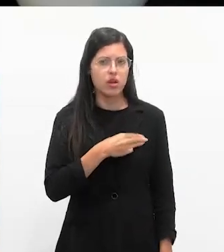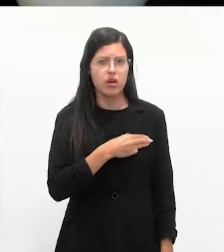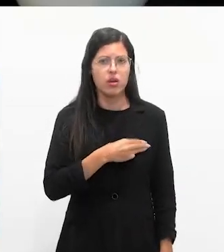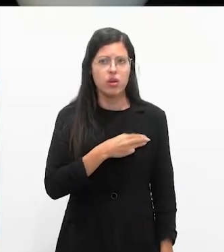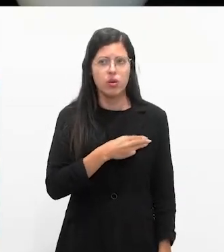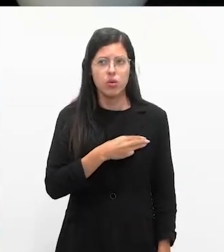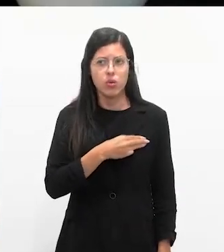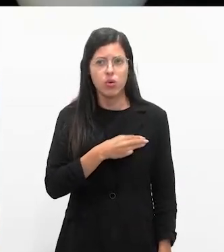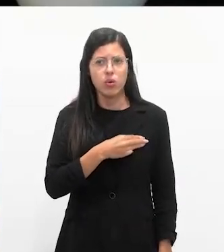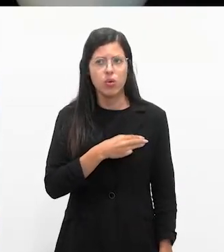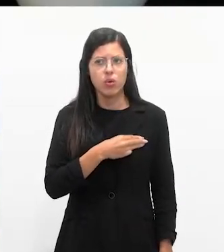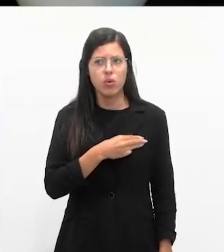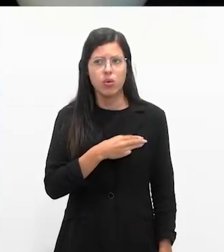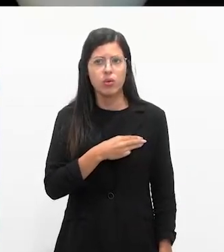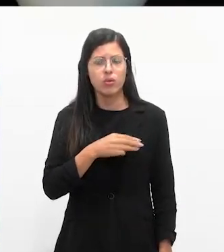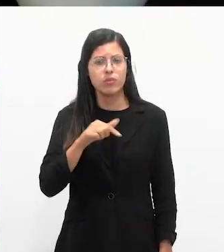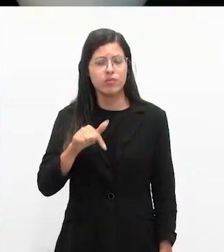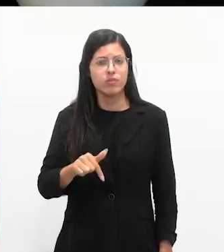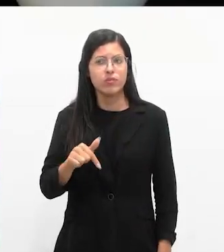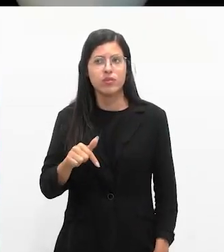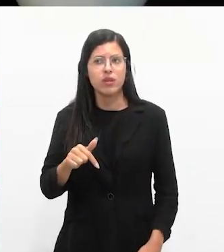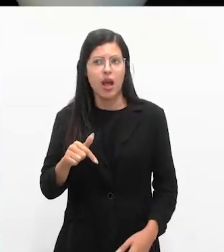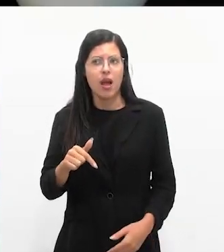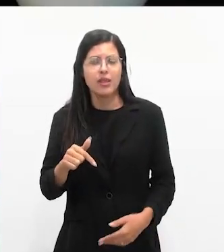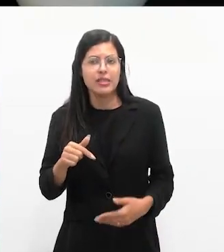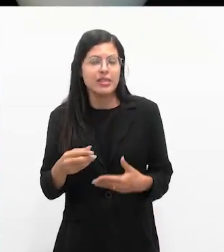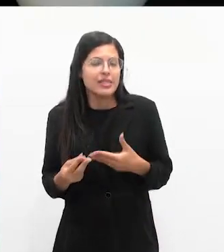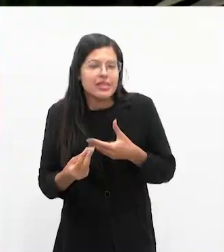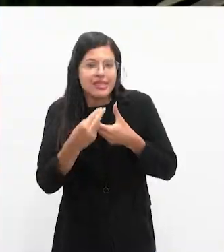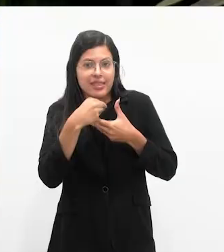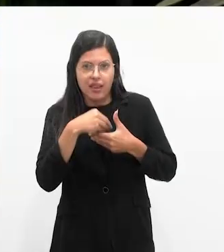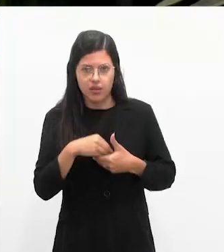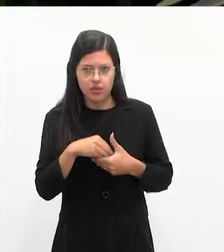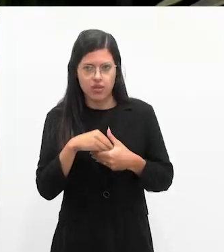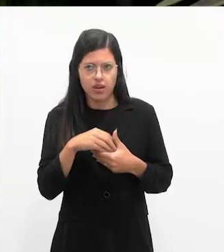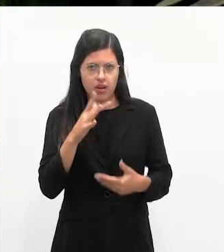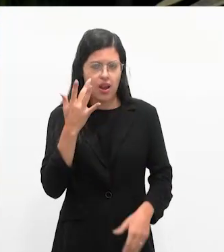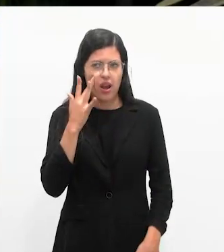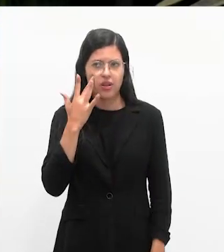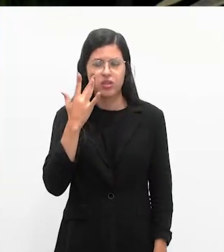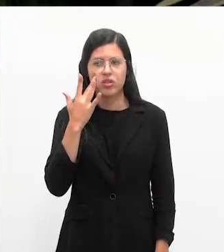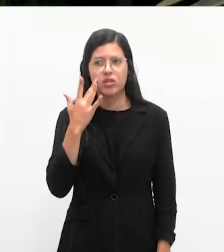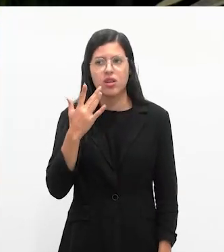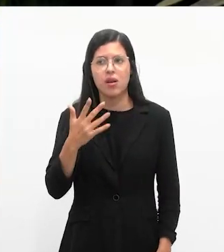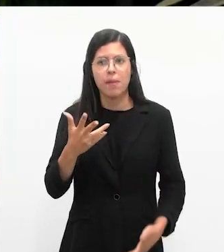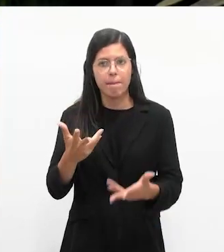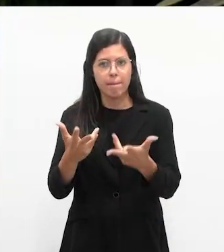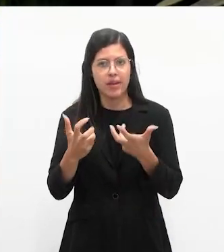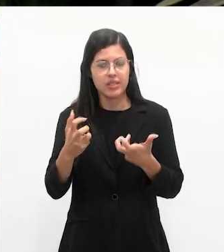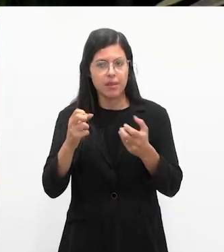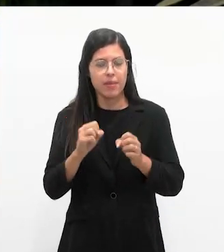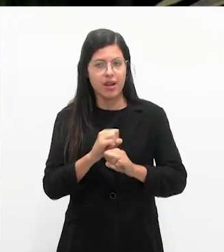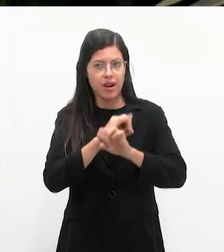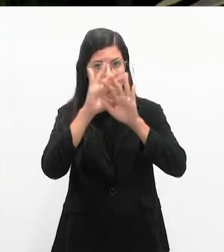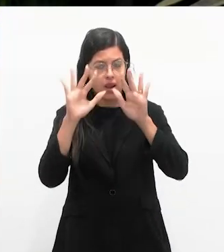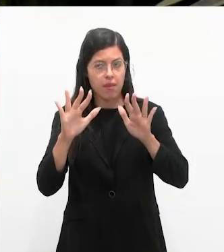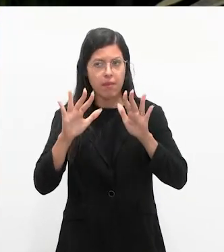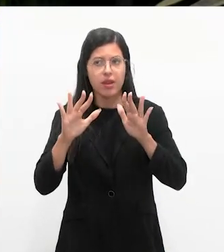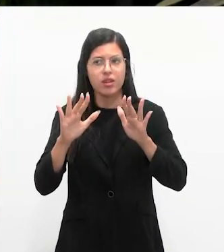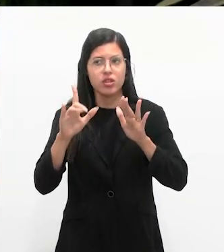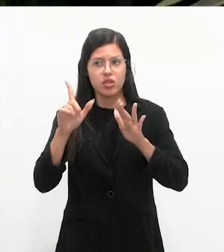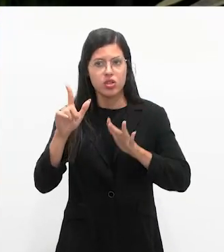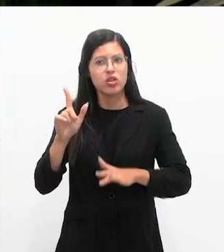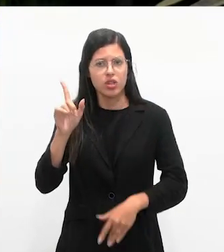está muito entranhado nele. Você não acha? Dá para perceber bastante claramente que ele